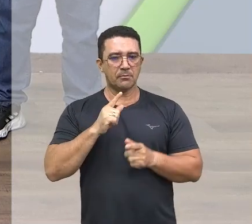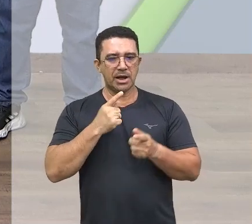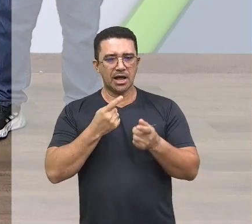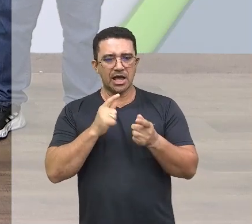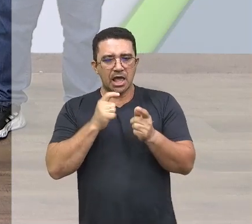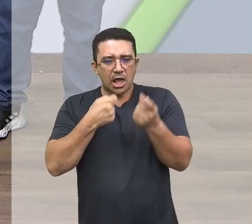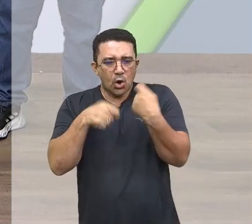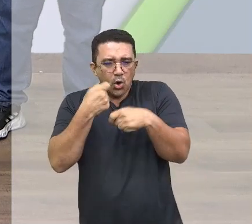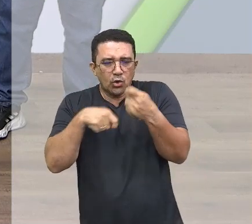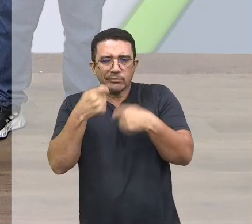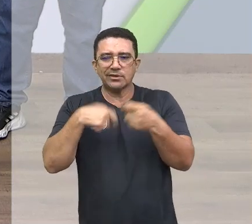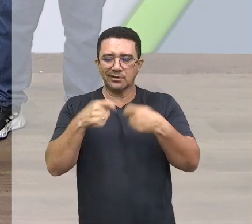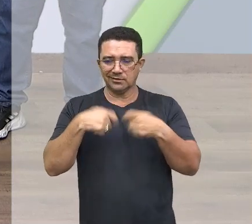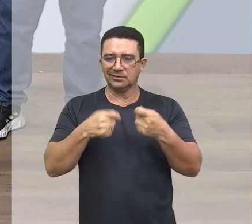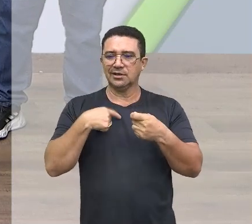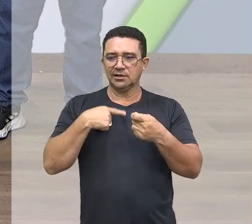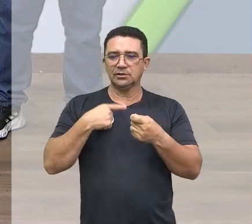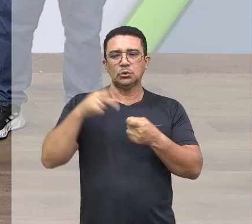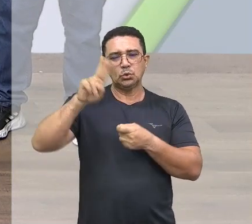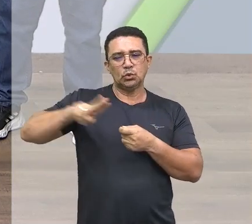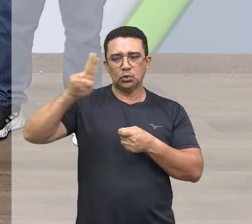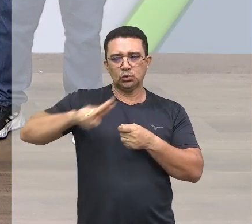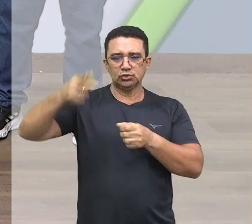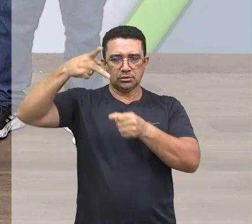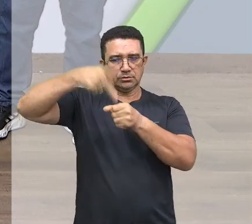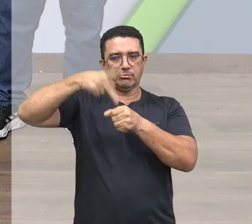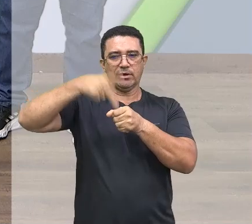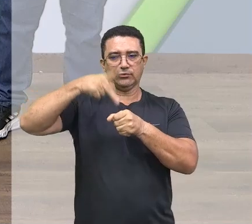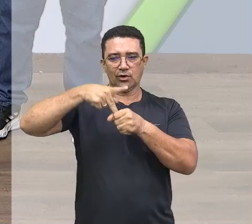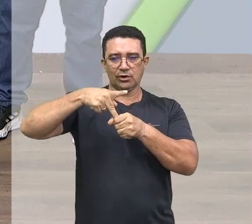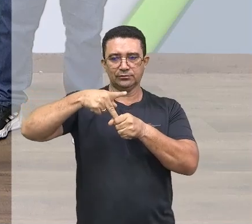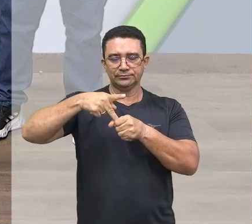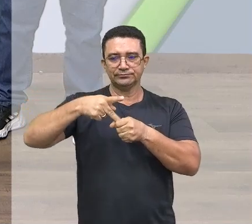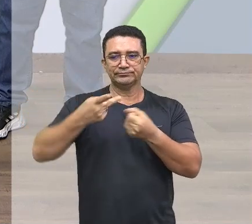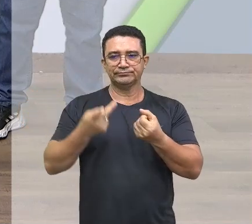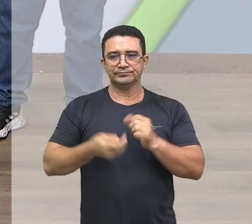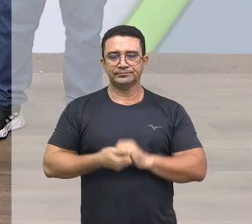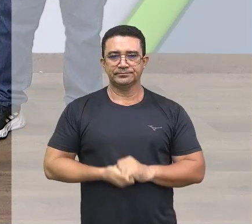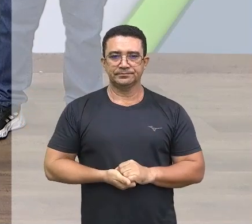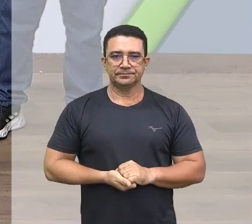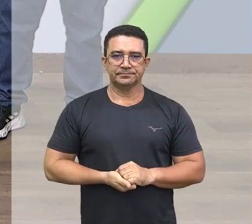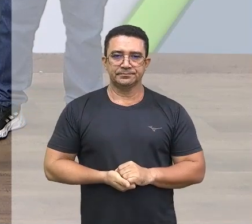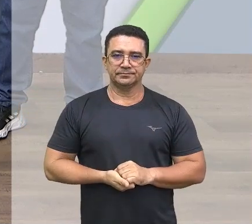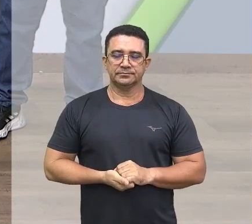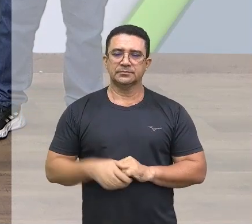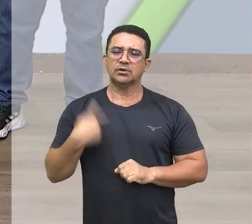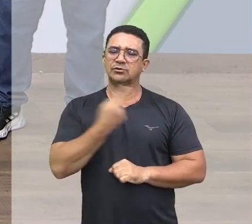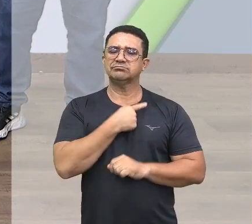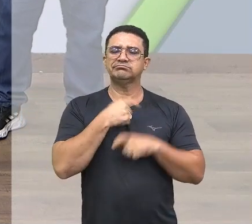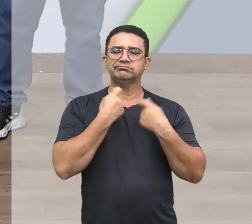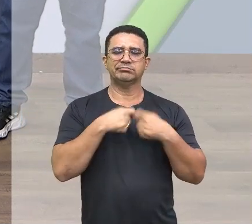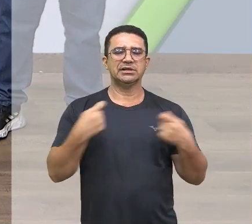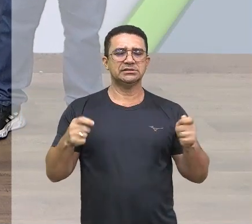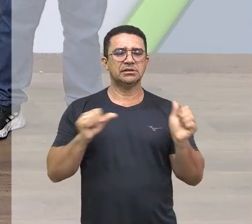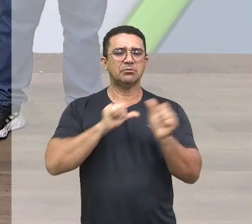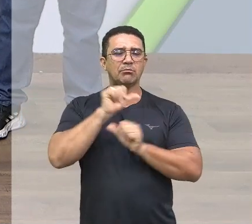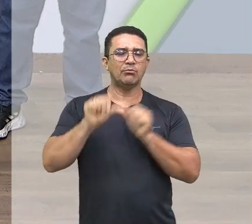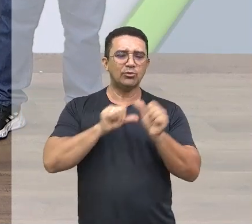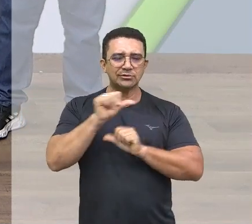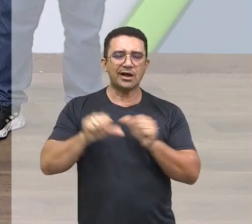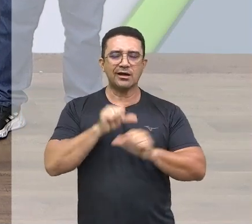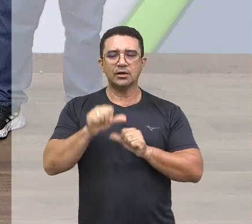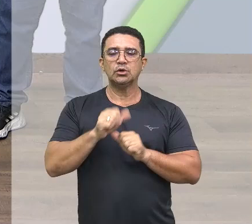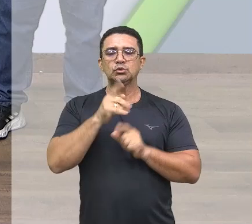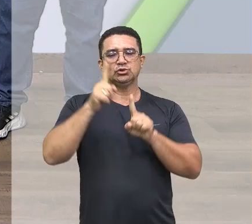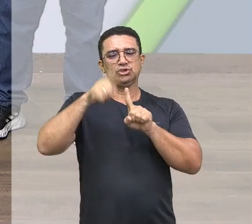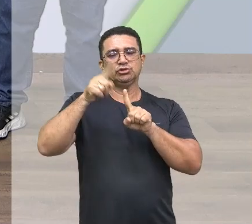baseada no consumo de combustíveis de petróleo, né? Provenientes do petróleo. Então, nós precisamos mudar essa matriz